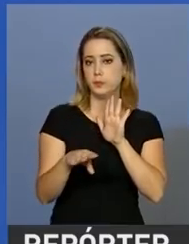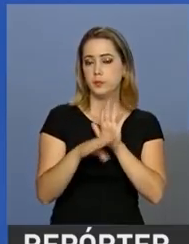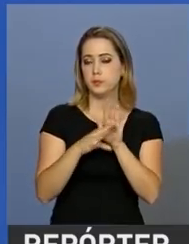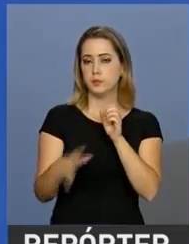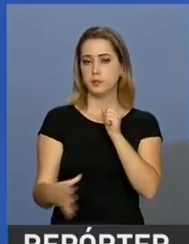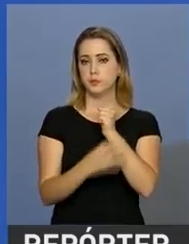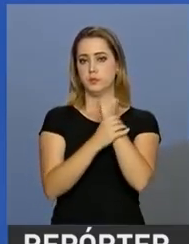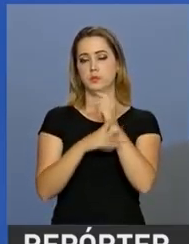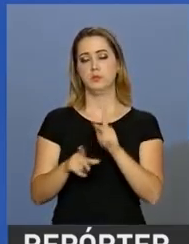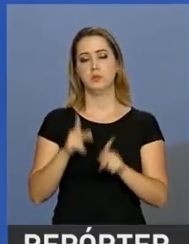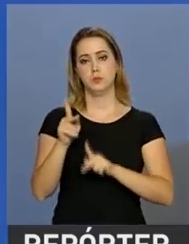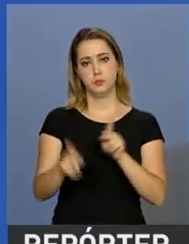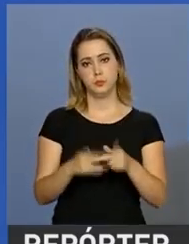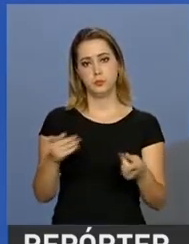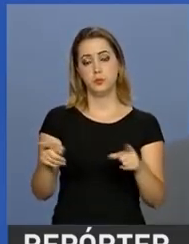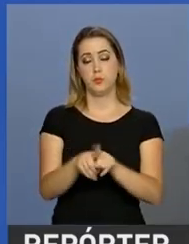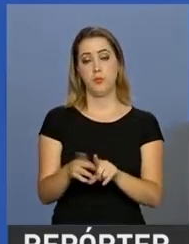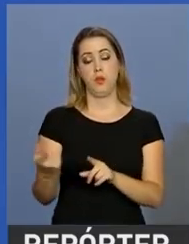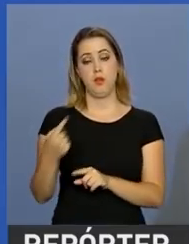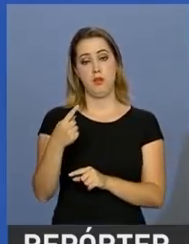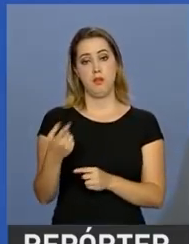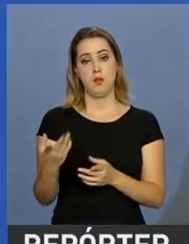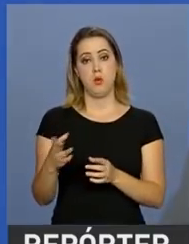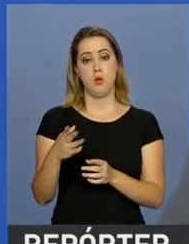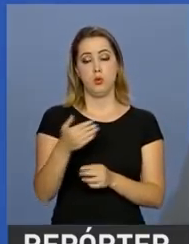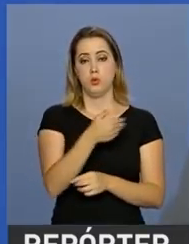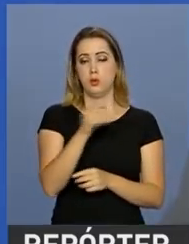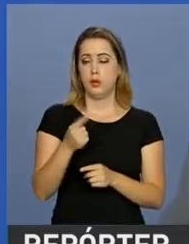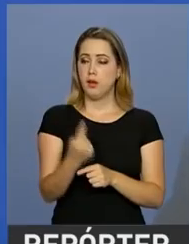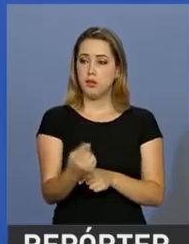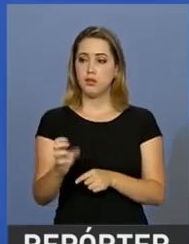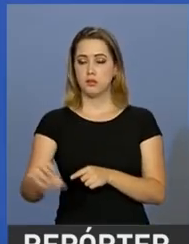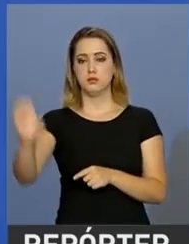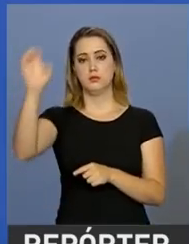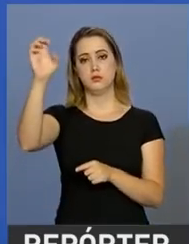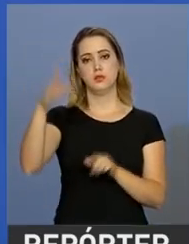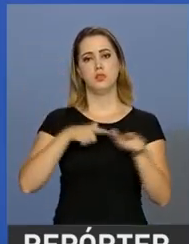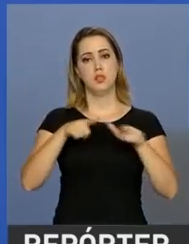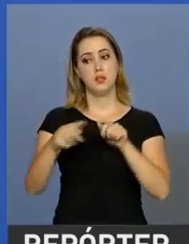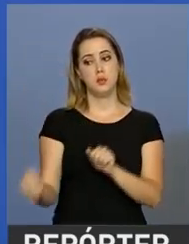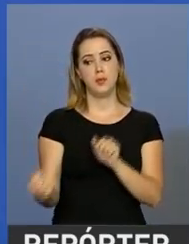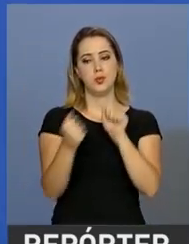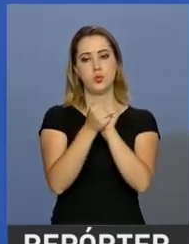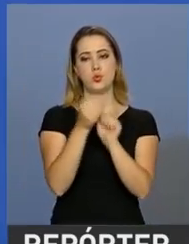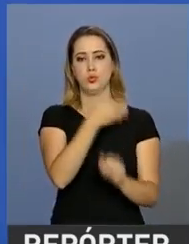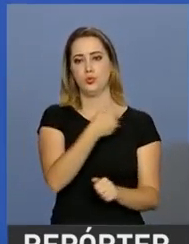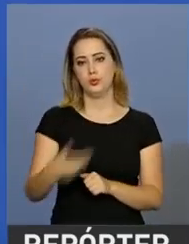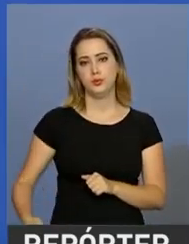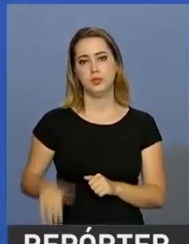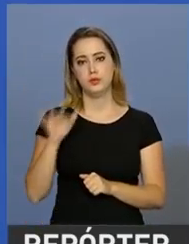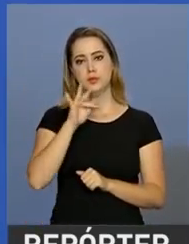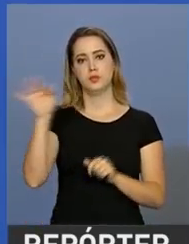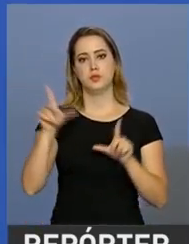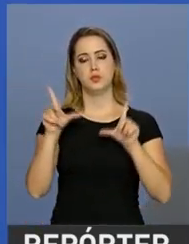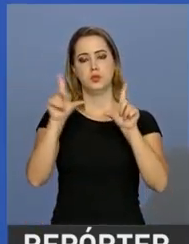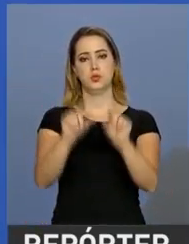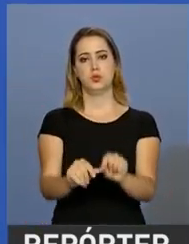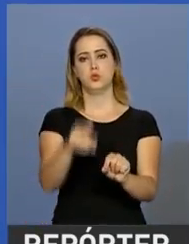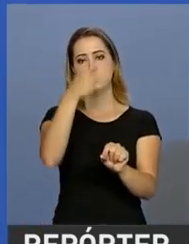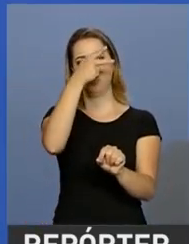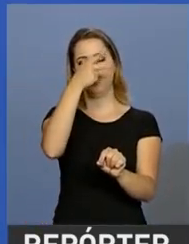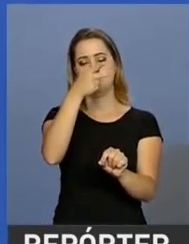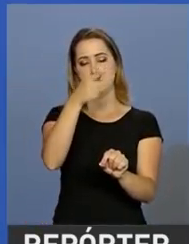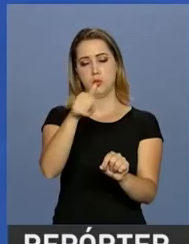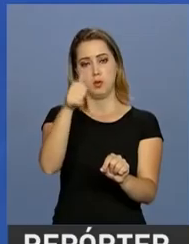trabalhem em conjunto com a união para cumprir os três objetivos da proposta reduzir os homicídios dolosos feminicídios e a